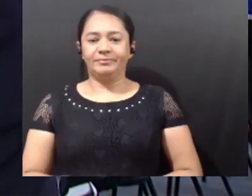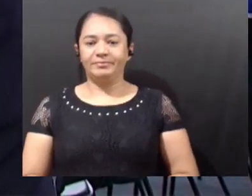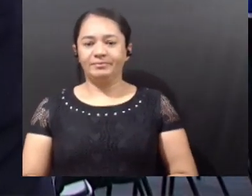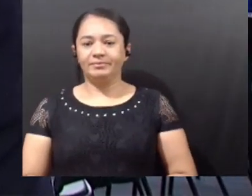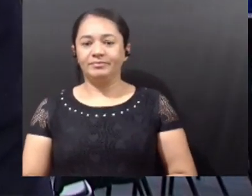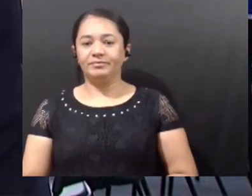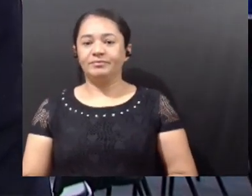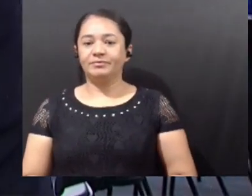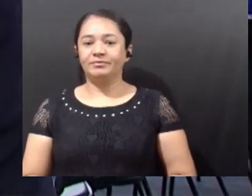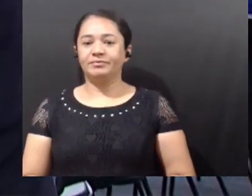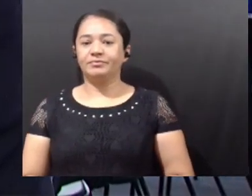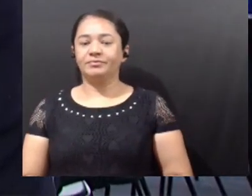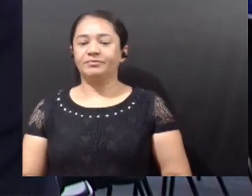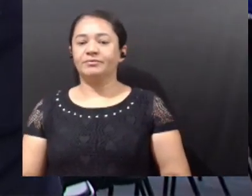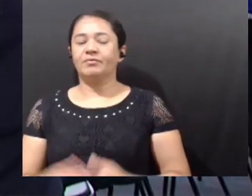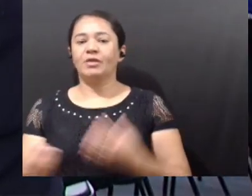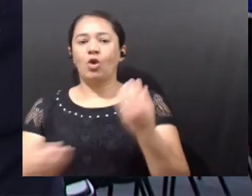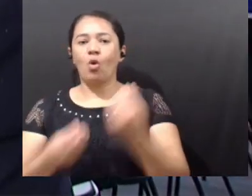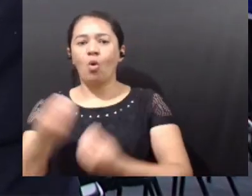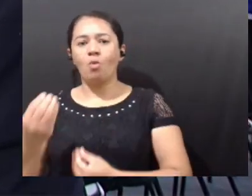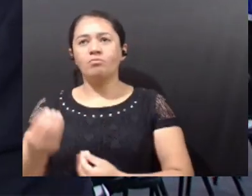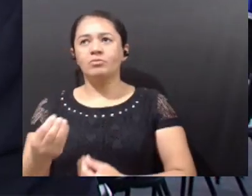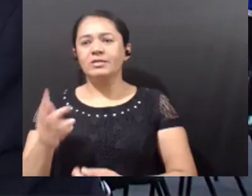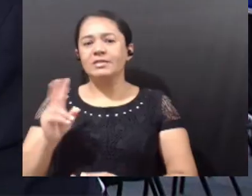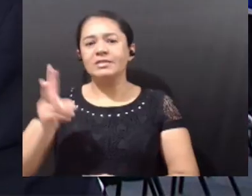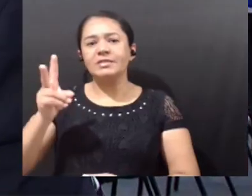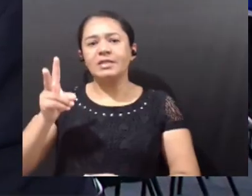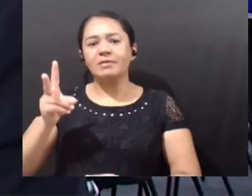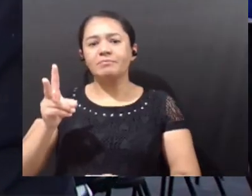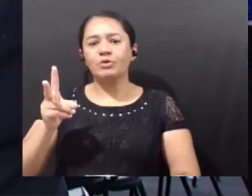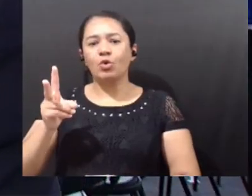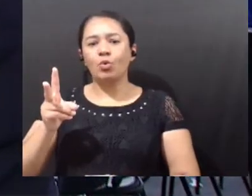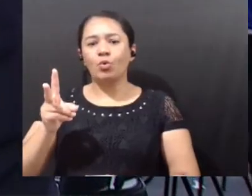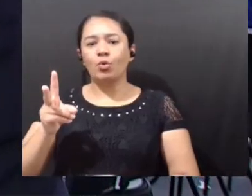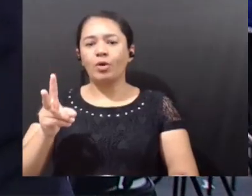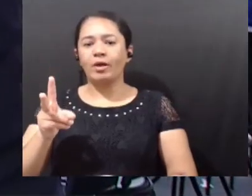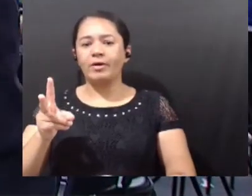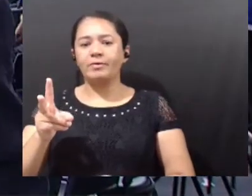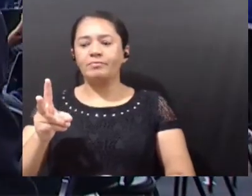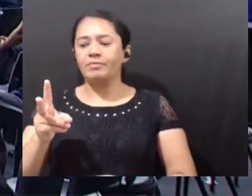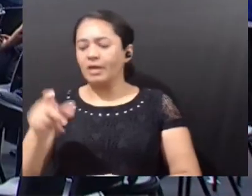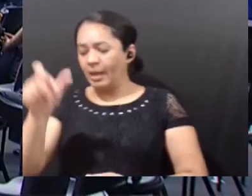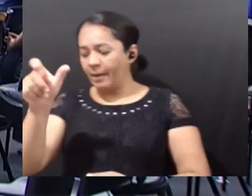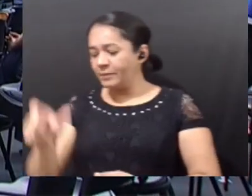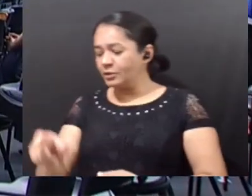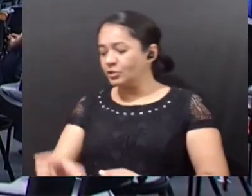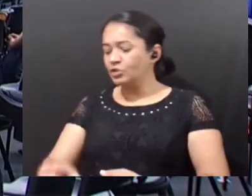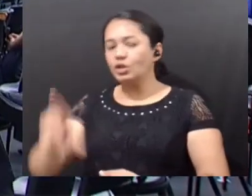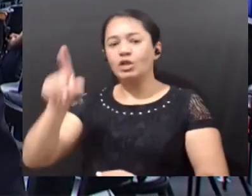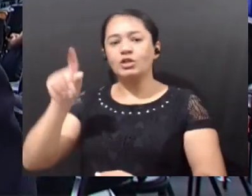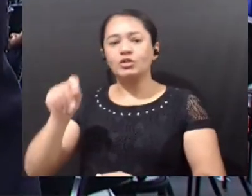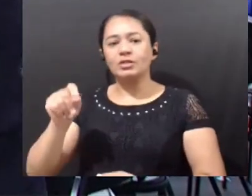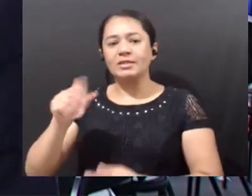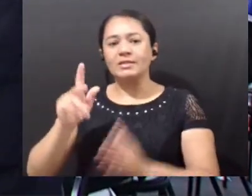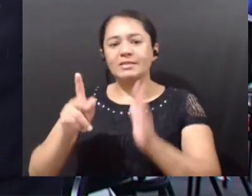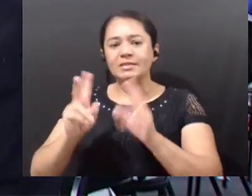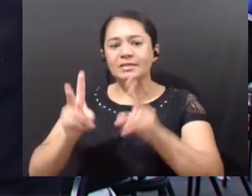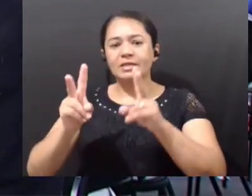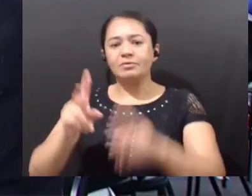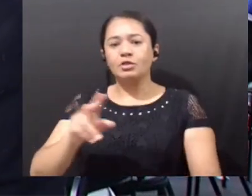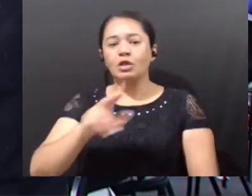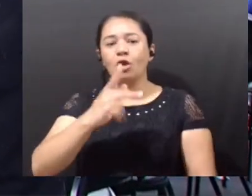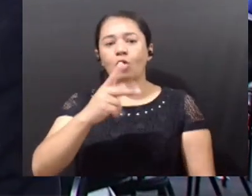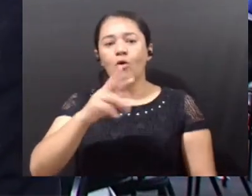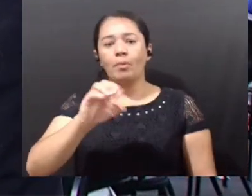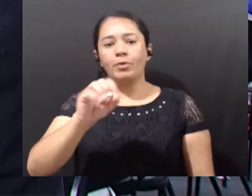pressuposto, é sempre o empresário determinar qual é o seu prolabore? Sempre determinar qual é o seu prolabore. Só